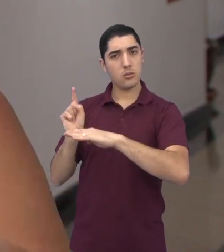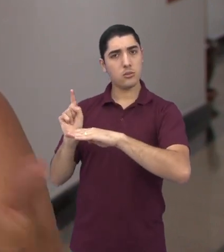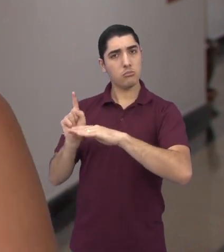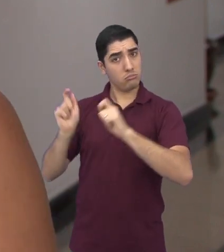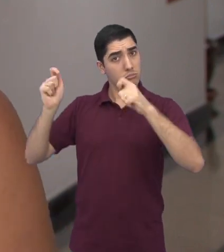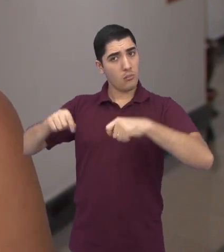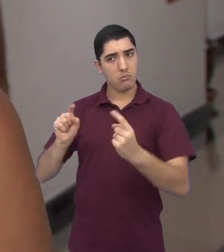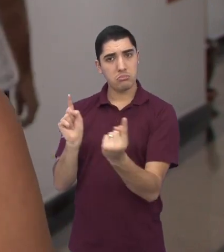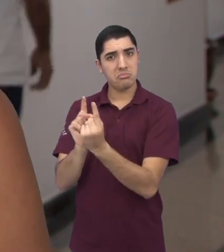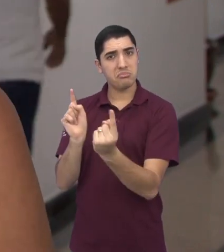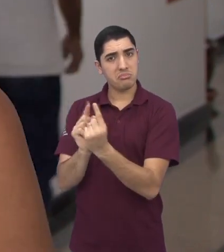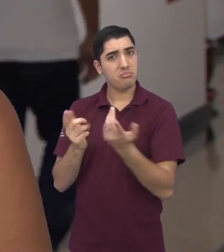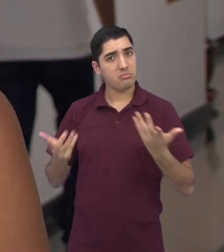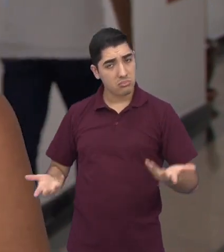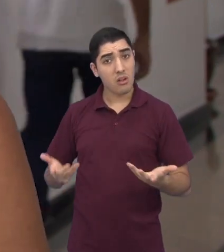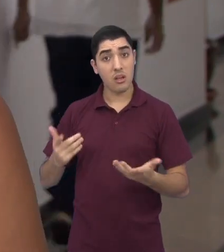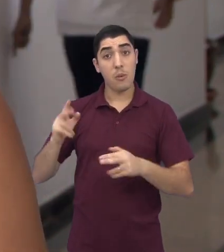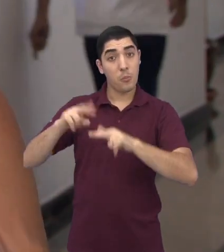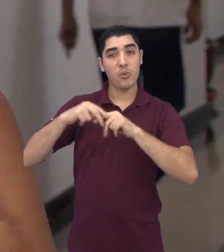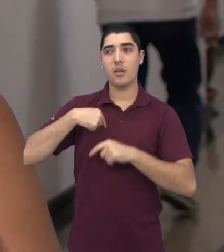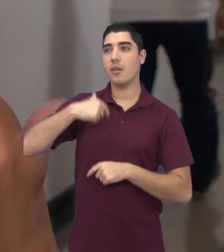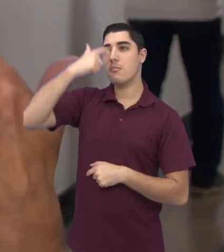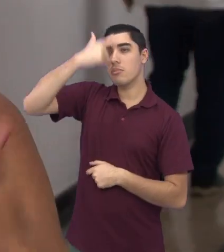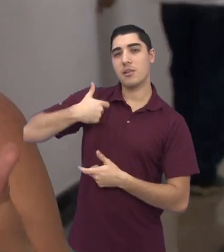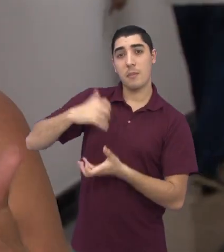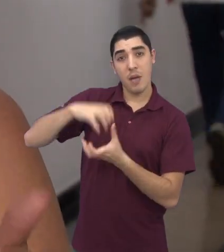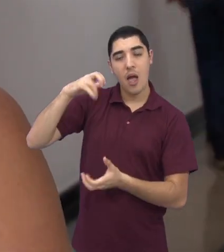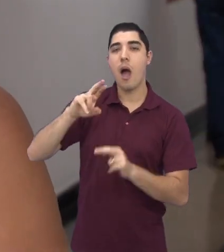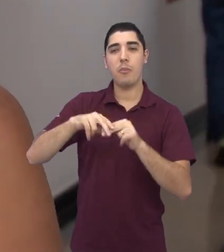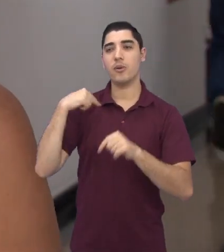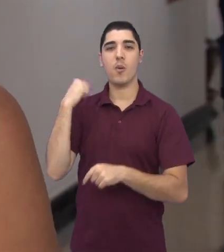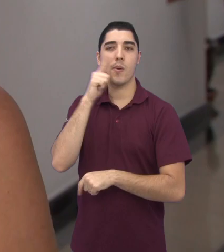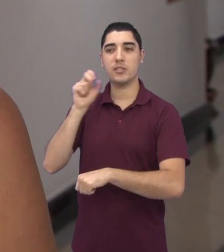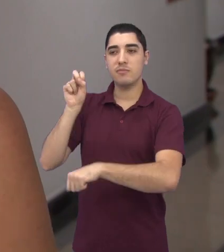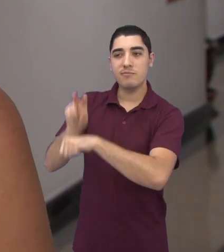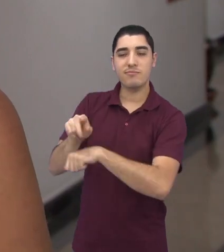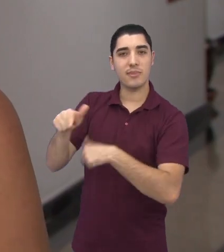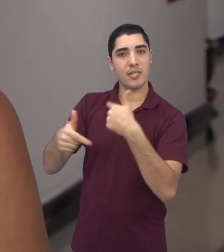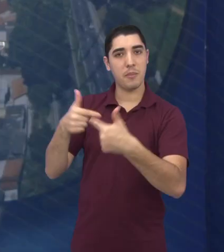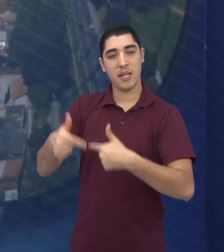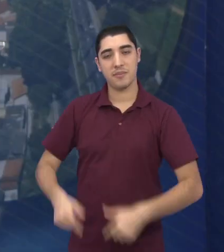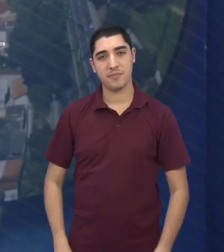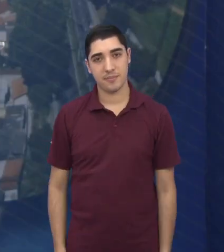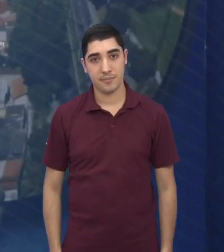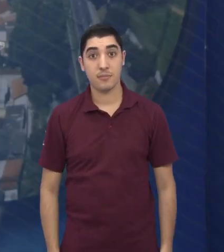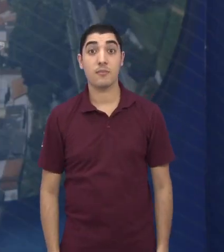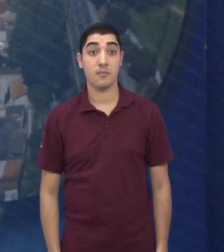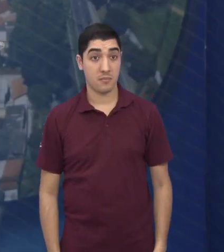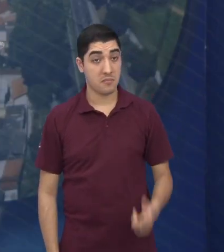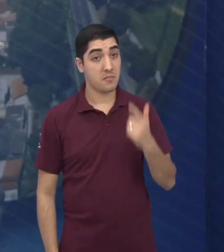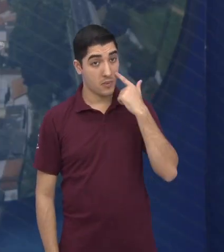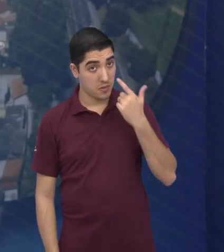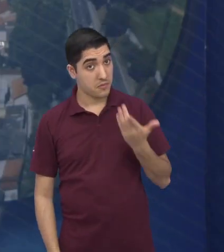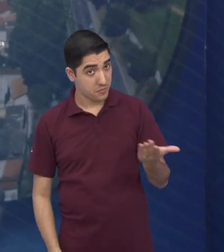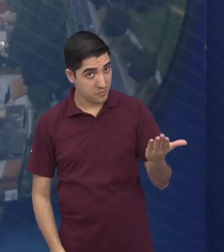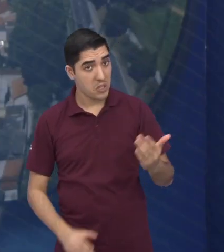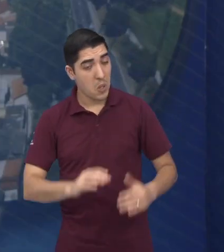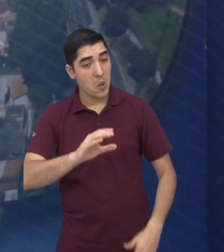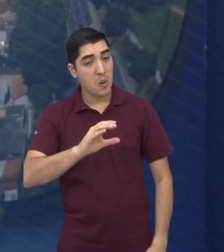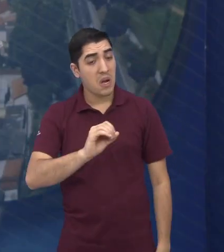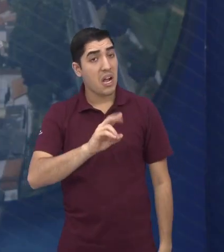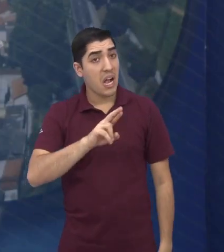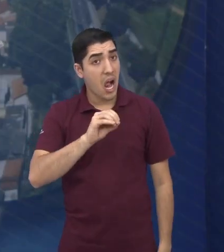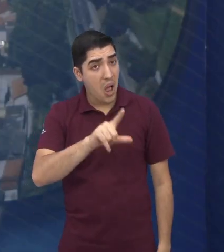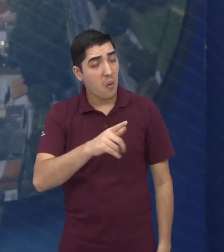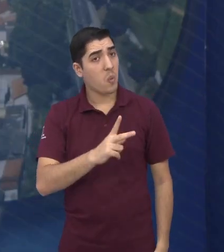por aparência é o que eu mais ouvi e deixei de ter alguns cargos por esse motivo. Tá, então, né, Carol?